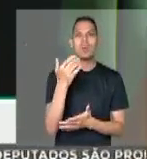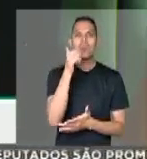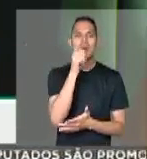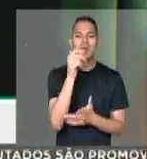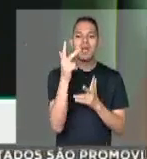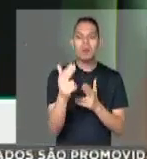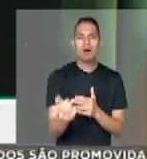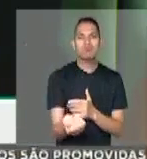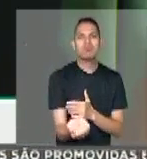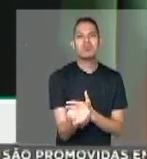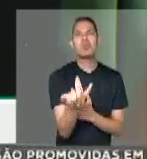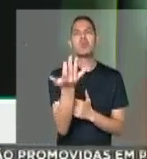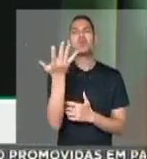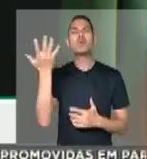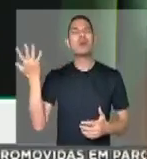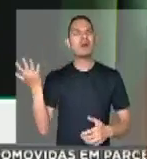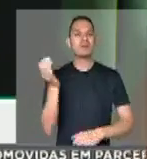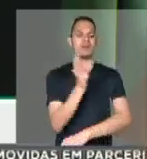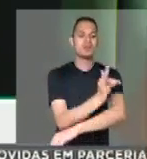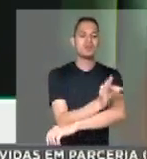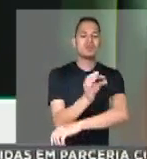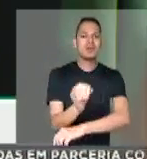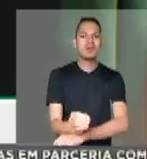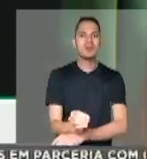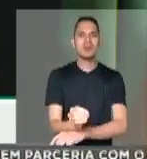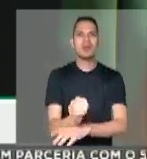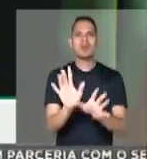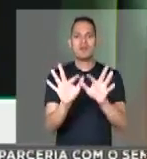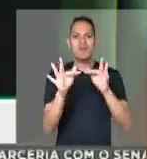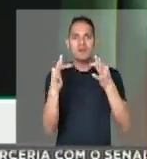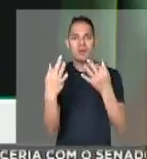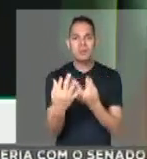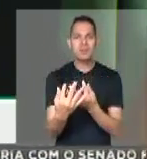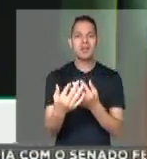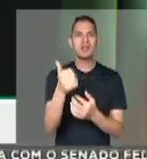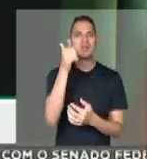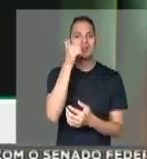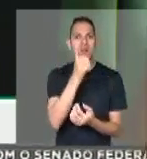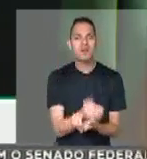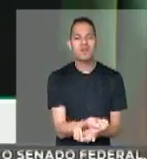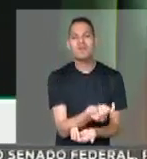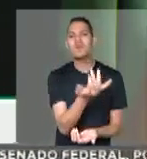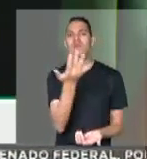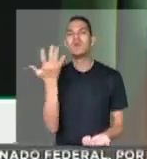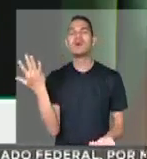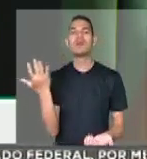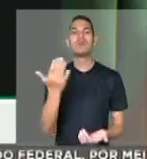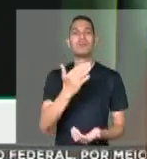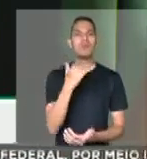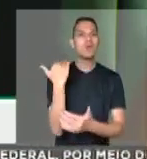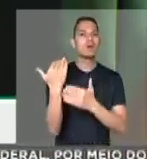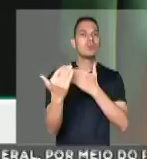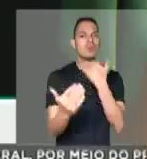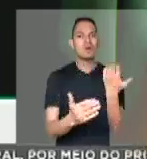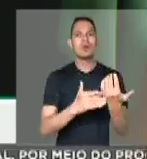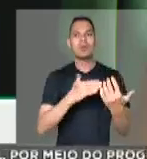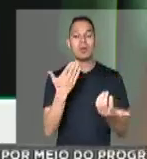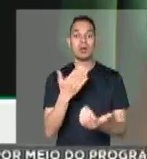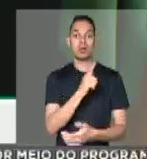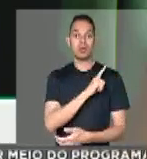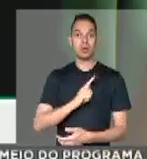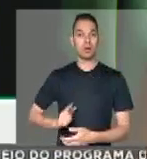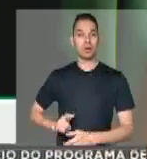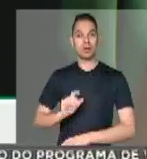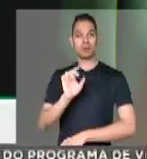como essa no Tocantins, quantos filhos de Marias como essa no Tocantins, não têm sido as vidas ceifadas? O governo do